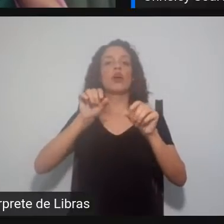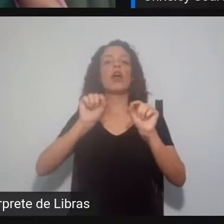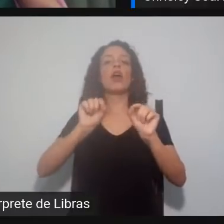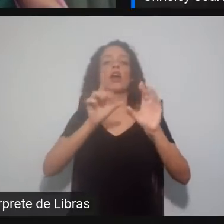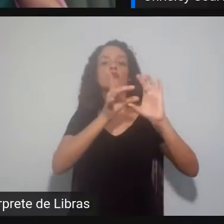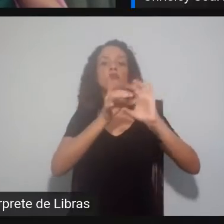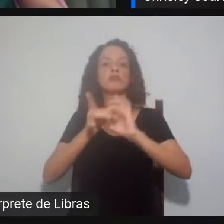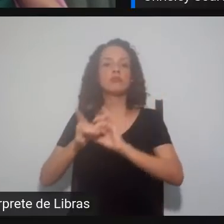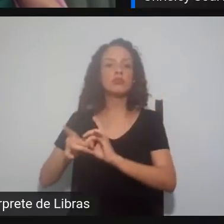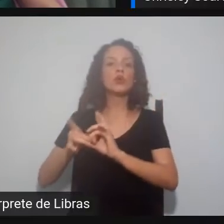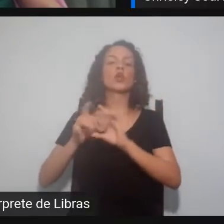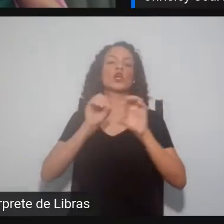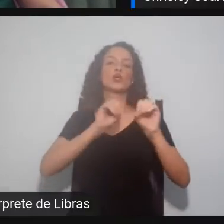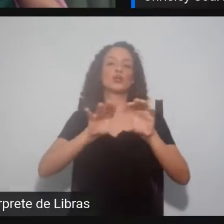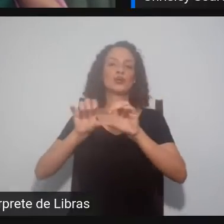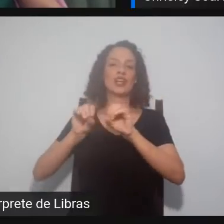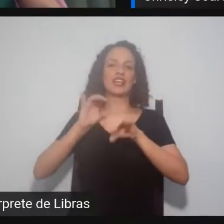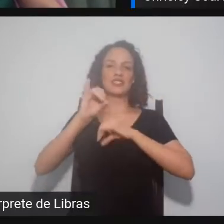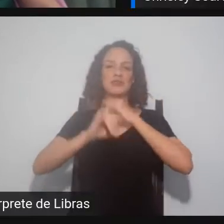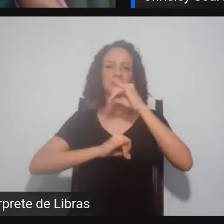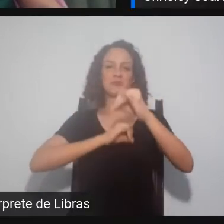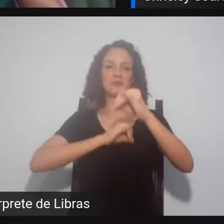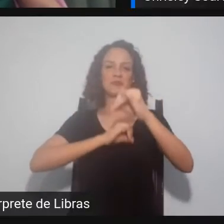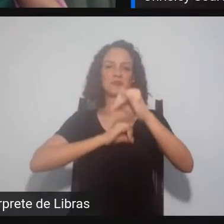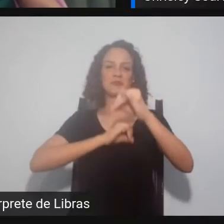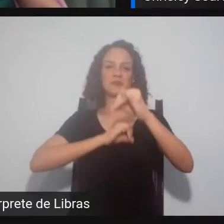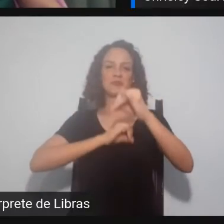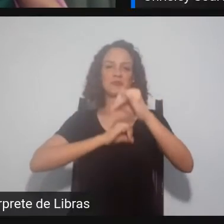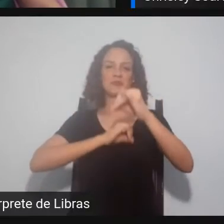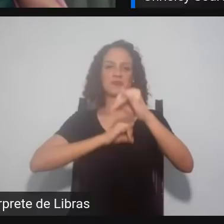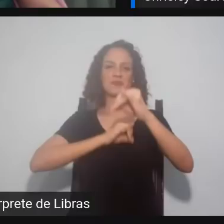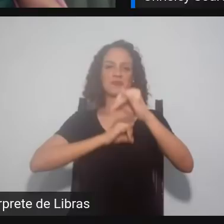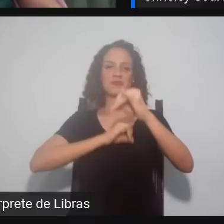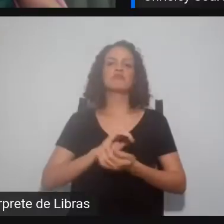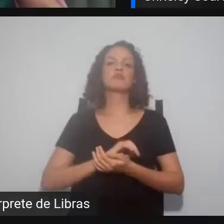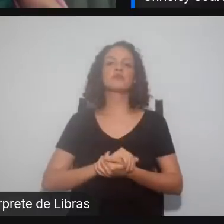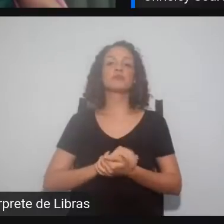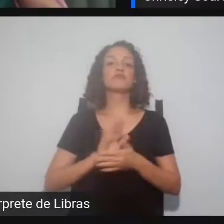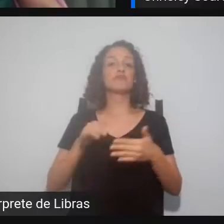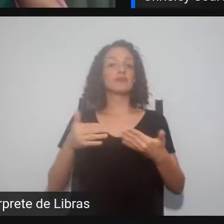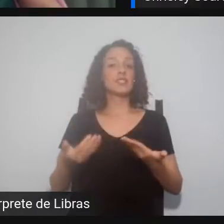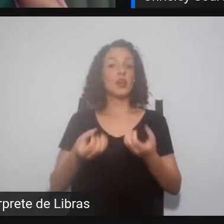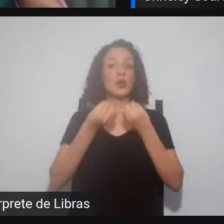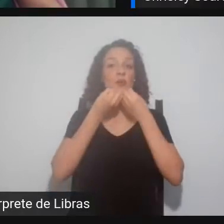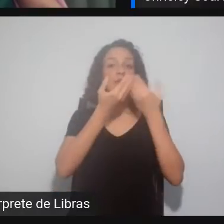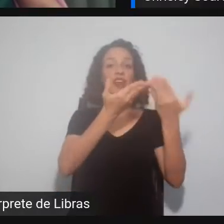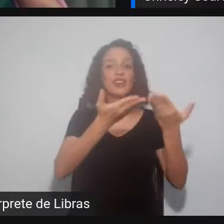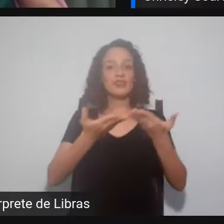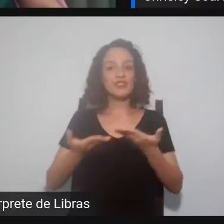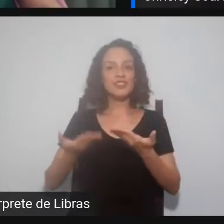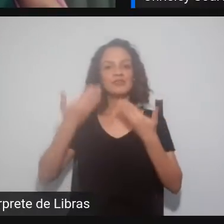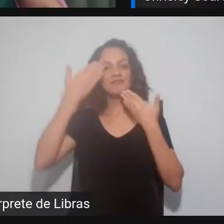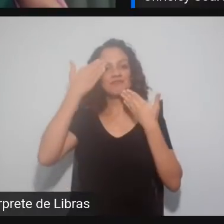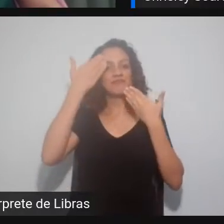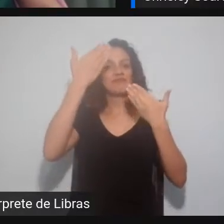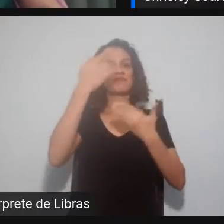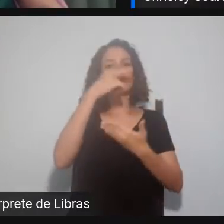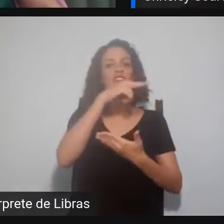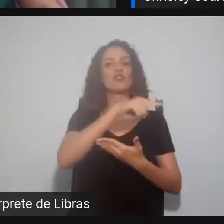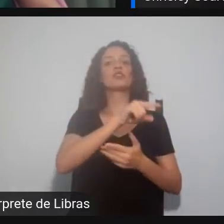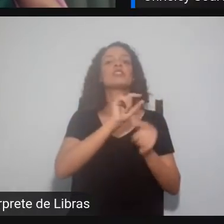Então, Doca, seja bem-vinda, obrigada por estar aqui compartilhando conosco